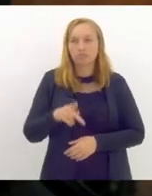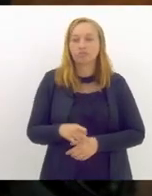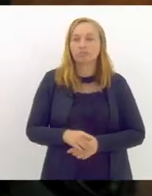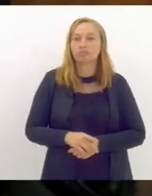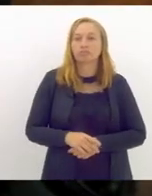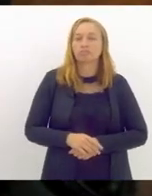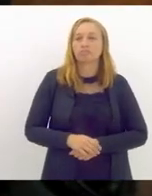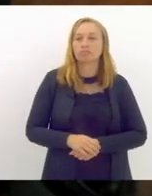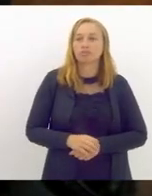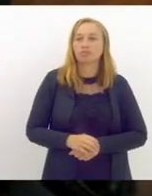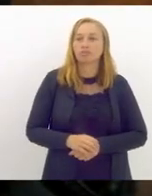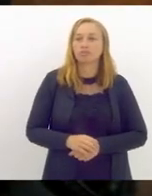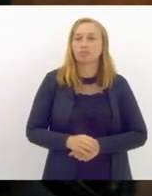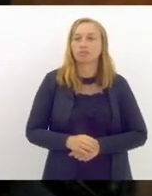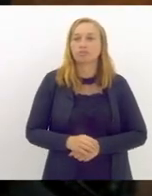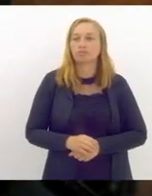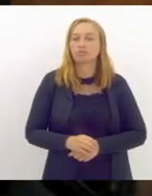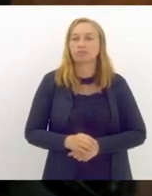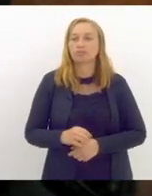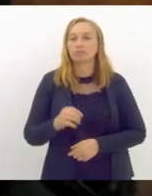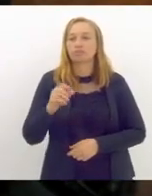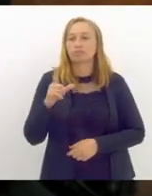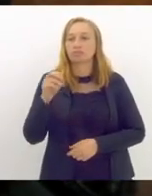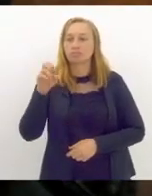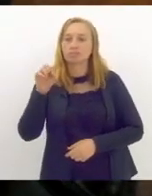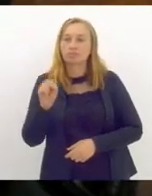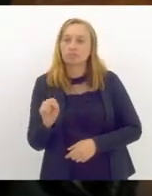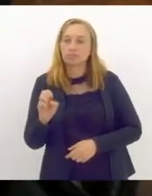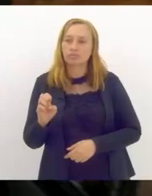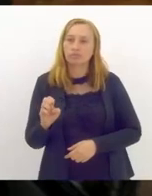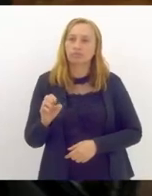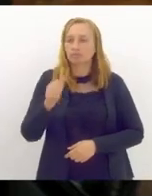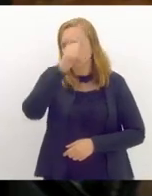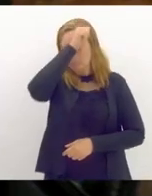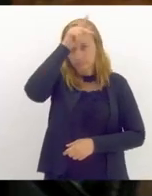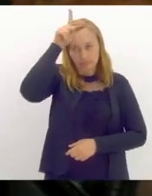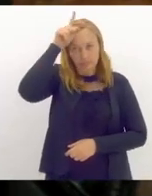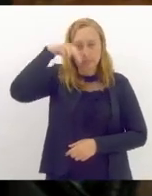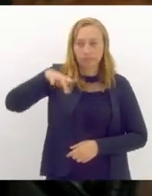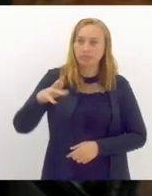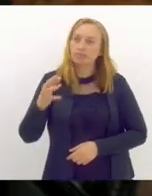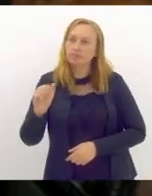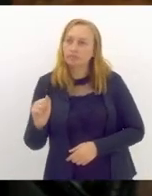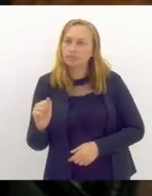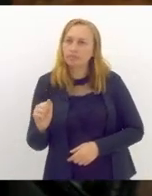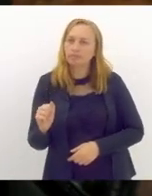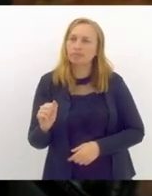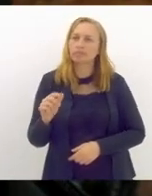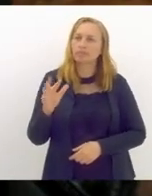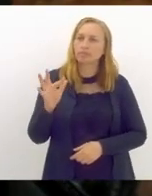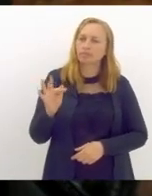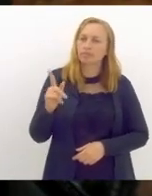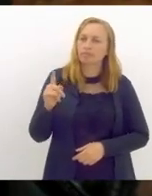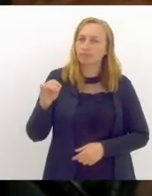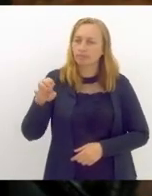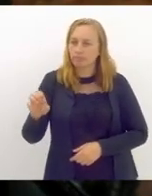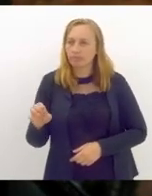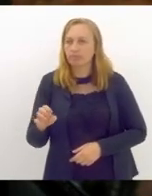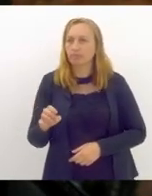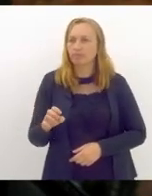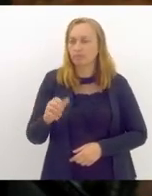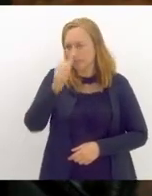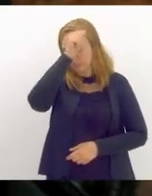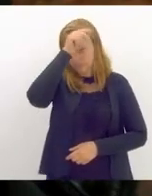Cardoso Moreira Prefeito Leonardo Porciúncula Prefeito Glauco de Queimados Prefeito Amarildo São Fidélis Prefeito Sérgio Soares do Carmo Prefeito